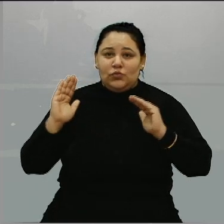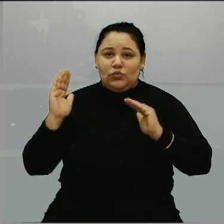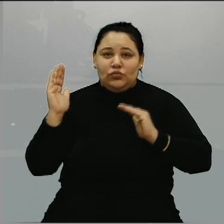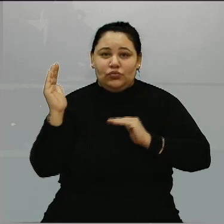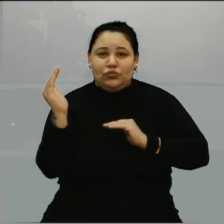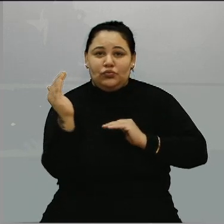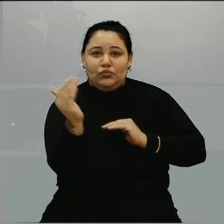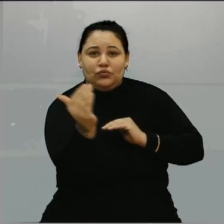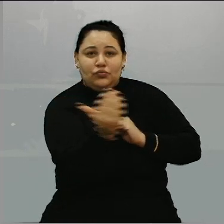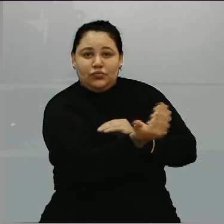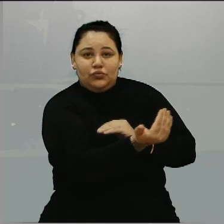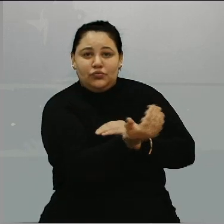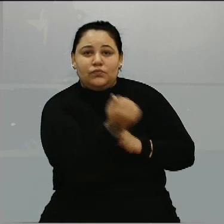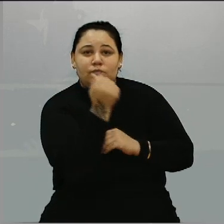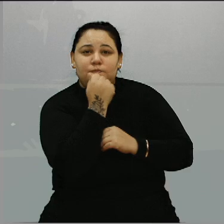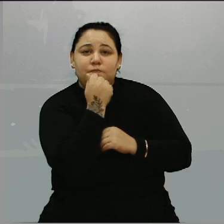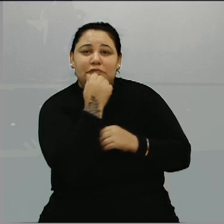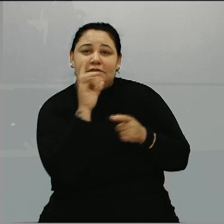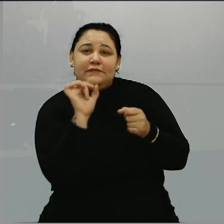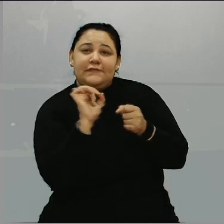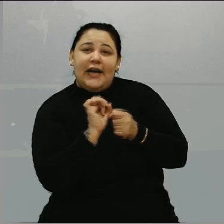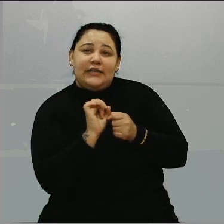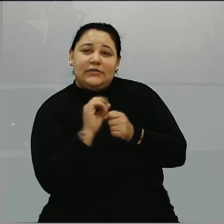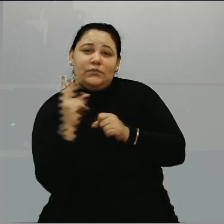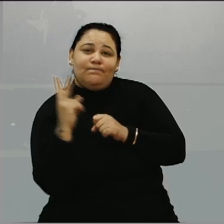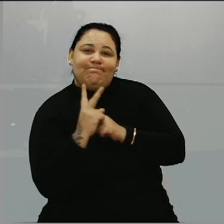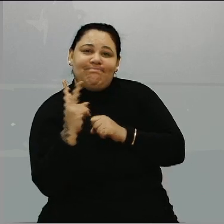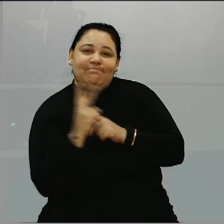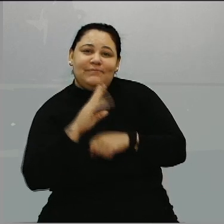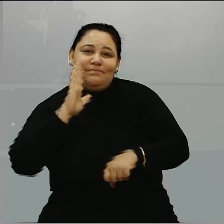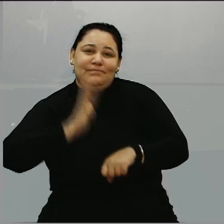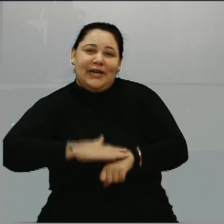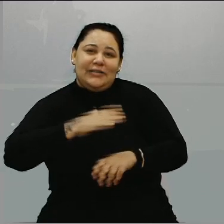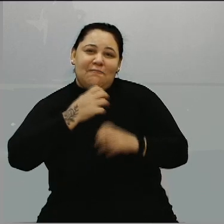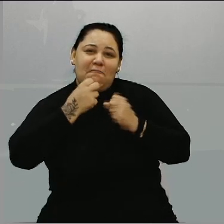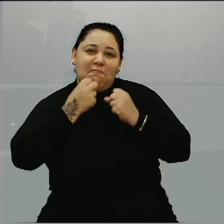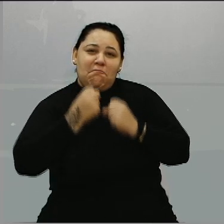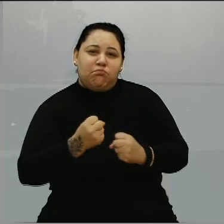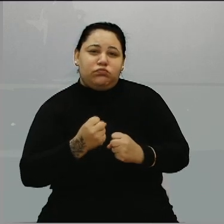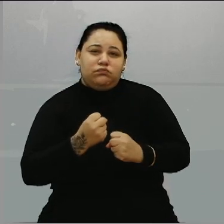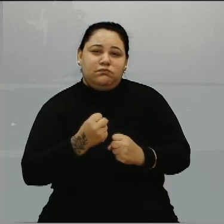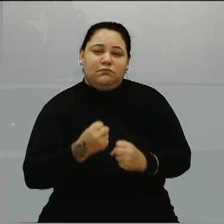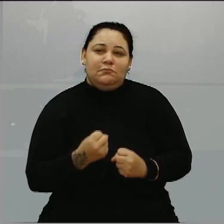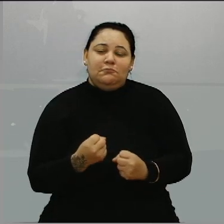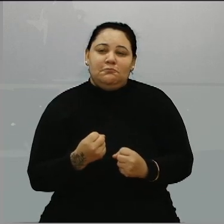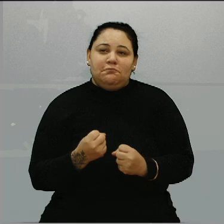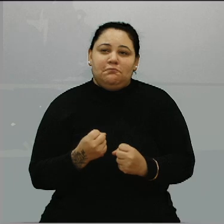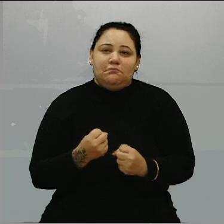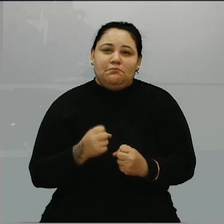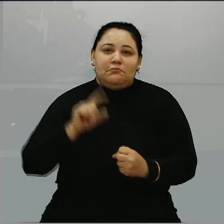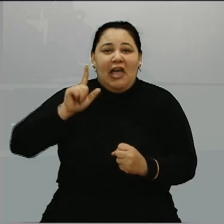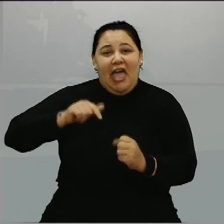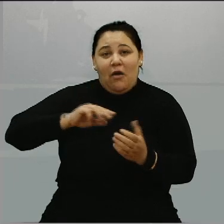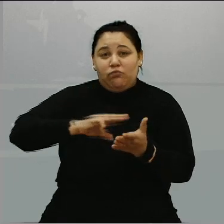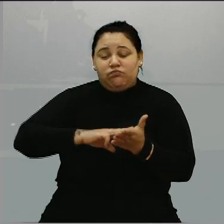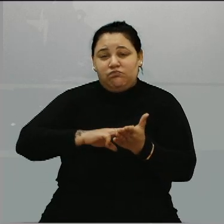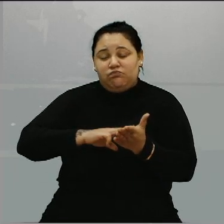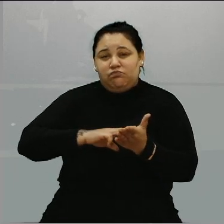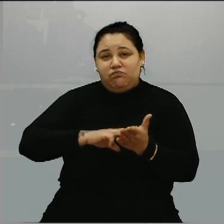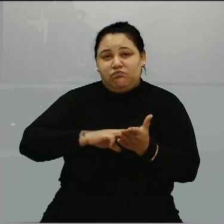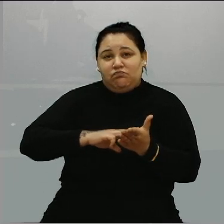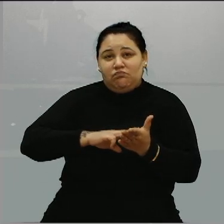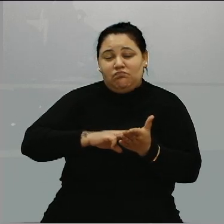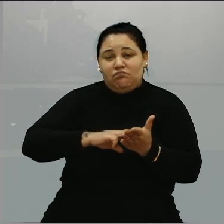então essa contenção mais robusta, né, da encosta. É um método, ele é